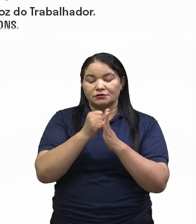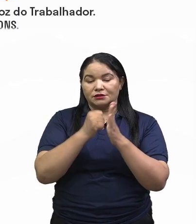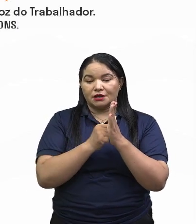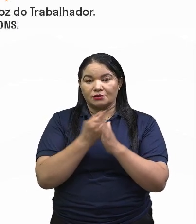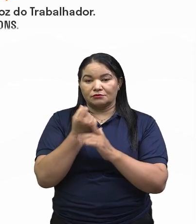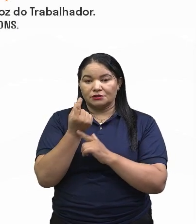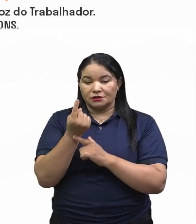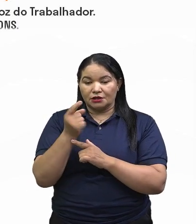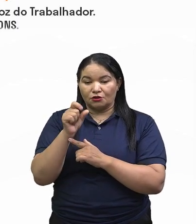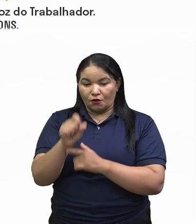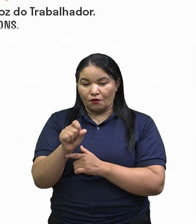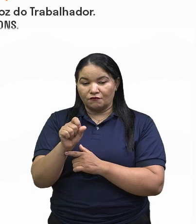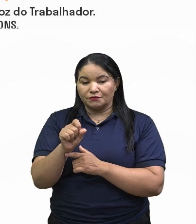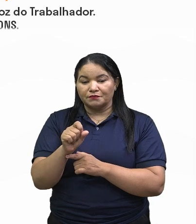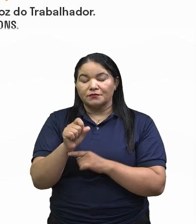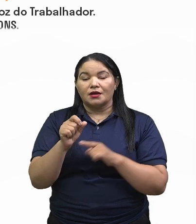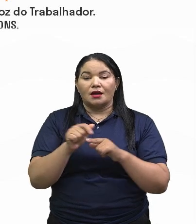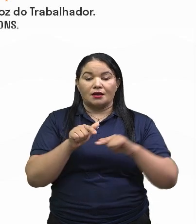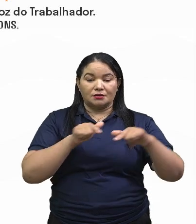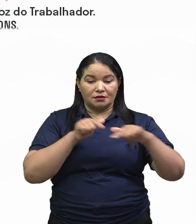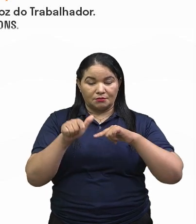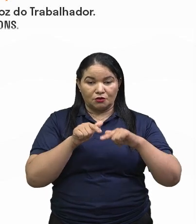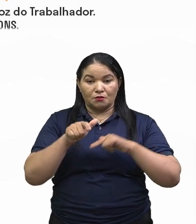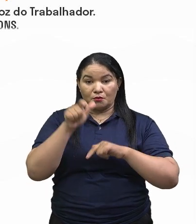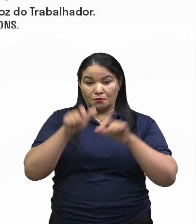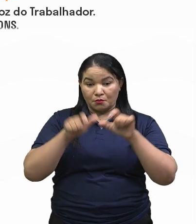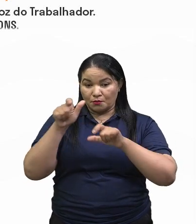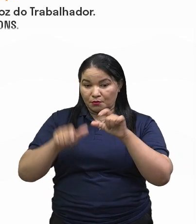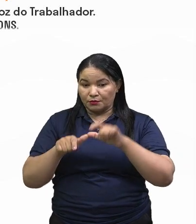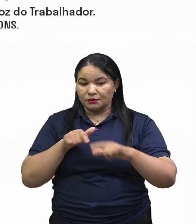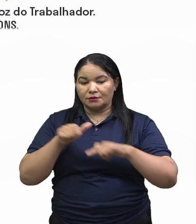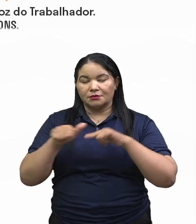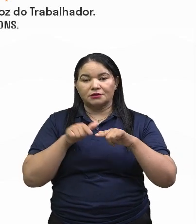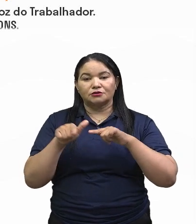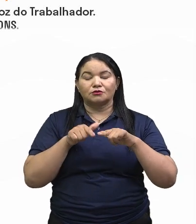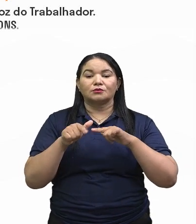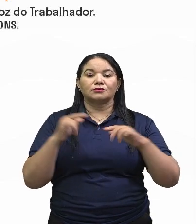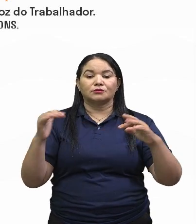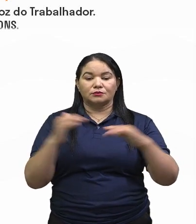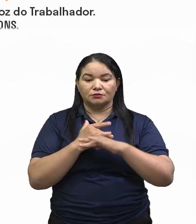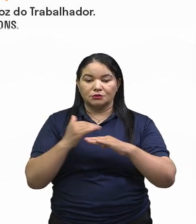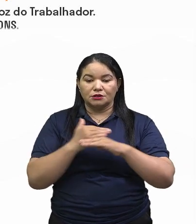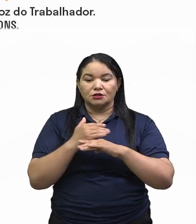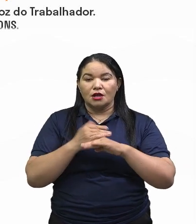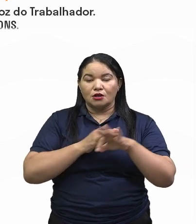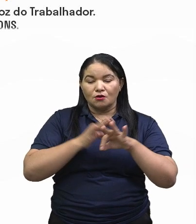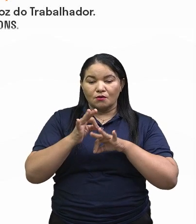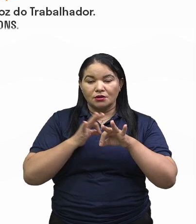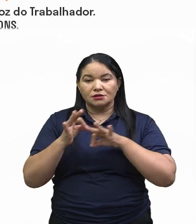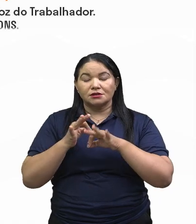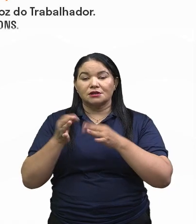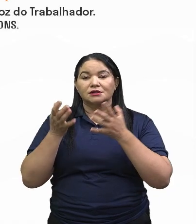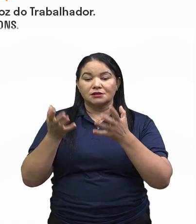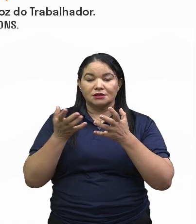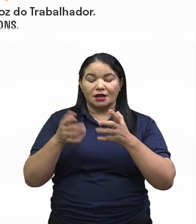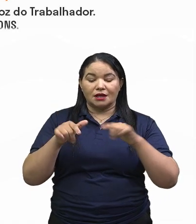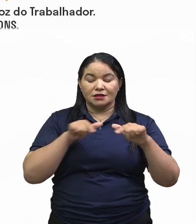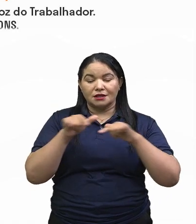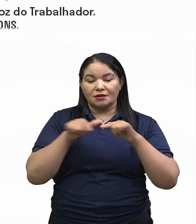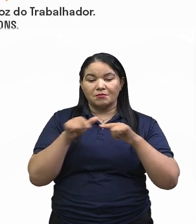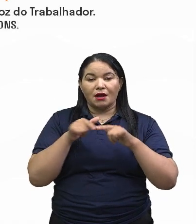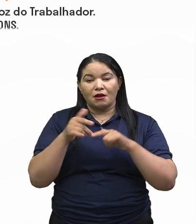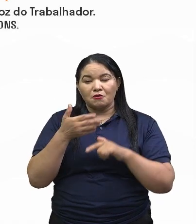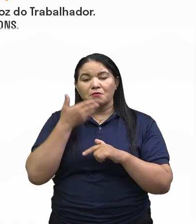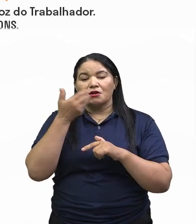XIX, com trabalhadores urbanos que começam a se organizar para obter melhorias nas condições de